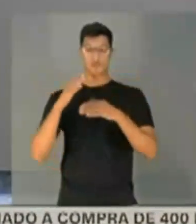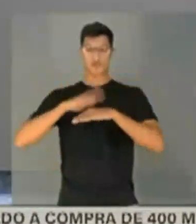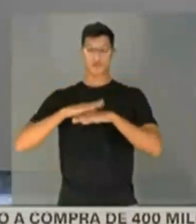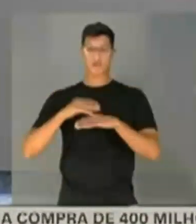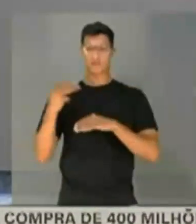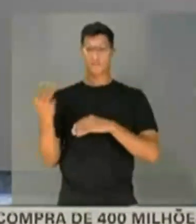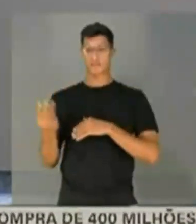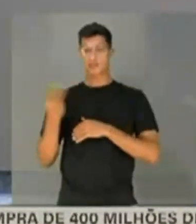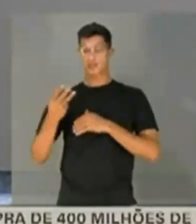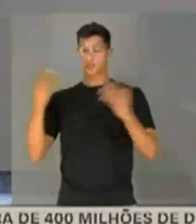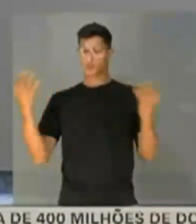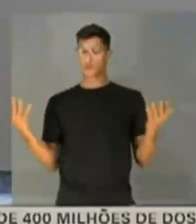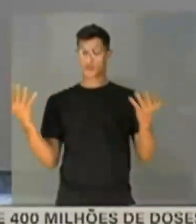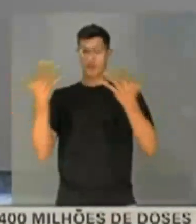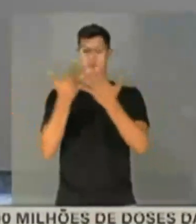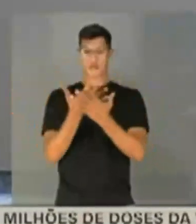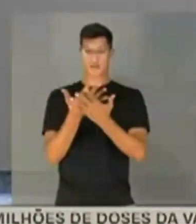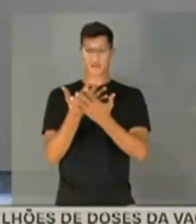um terceiro cruzamento,